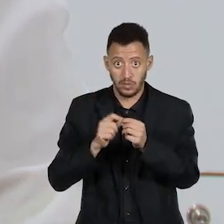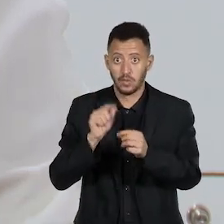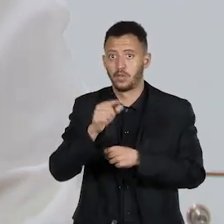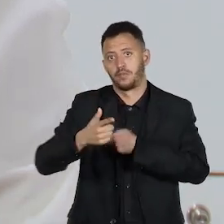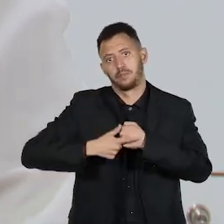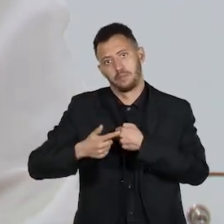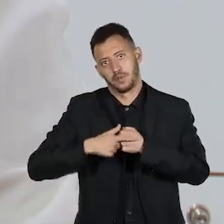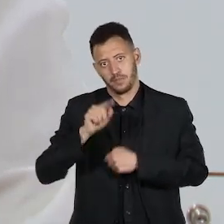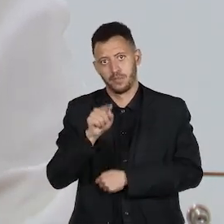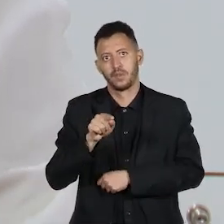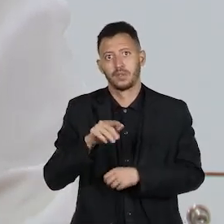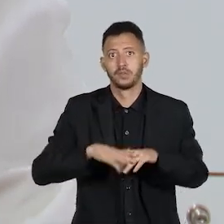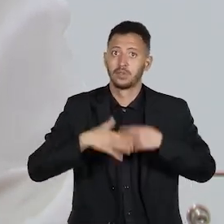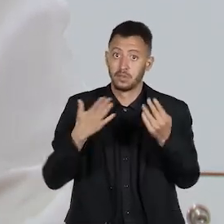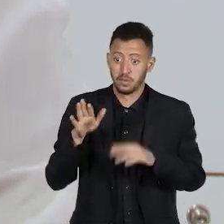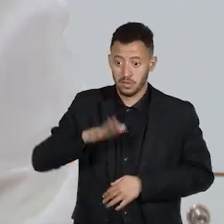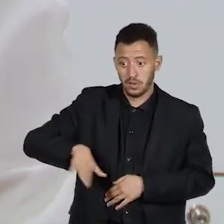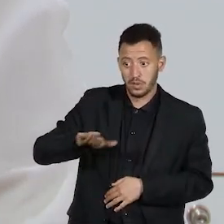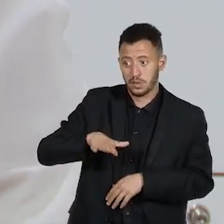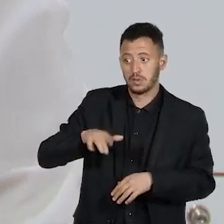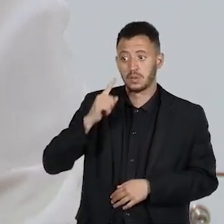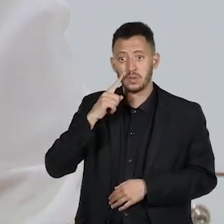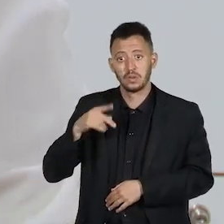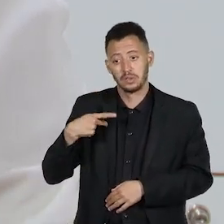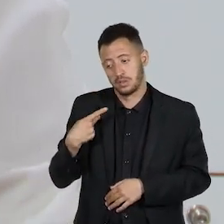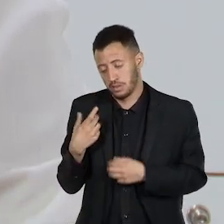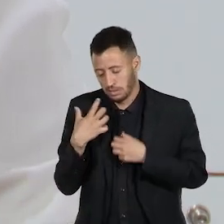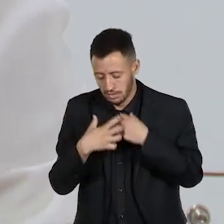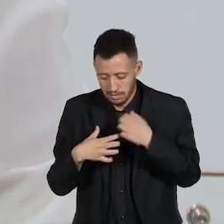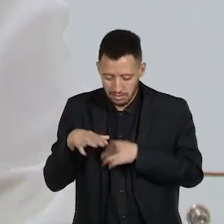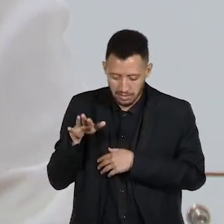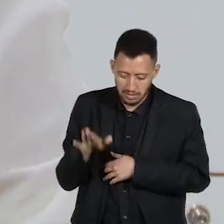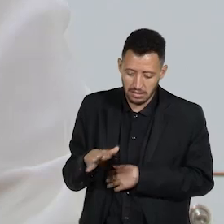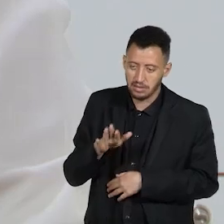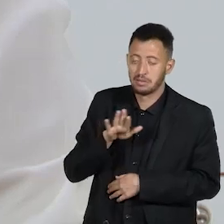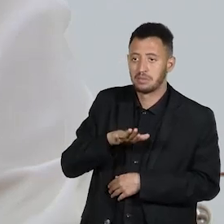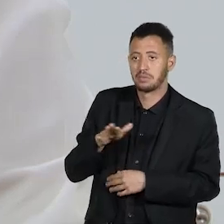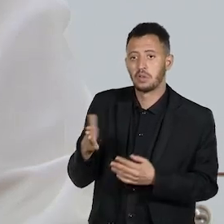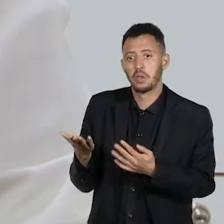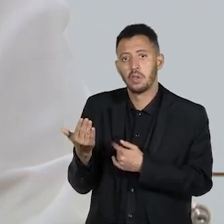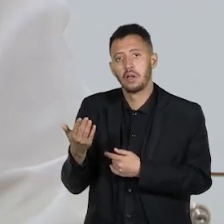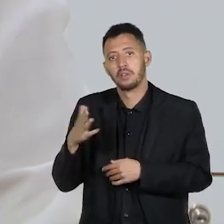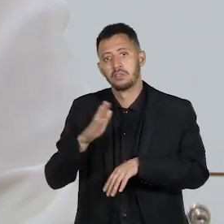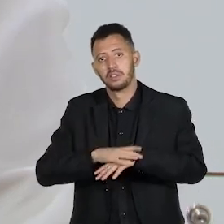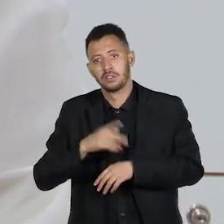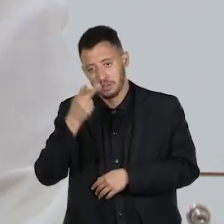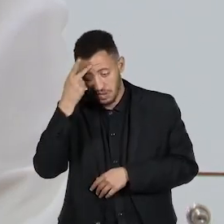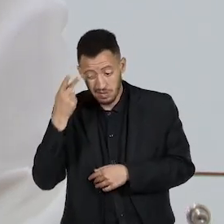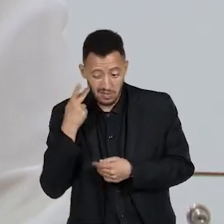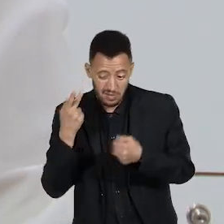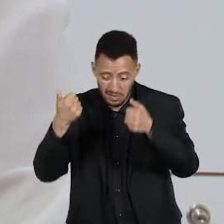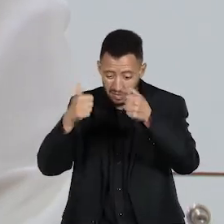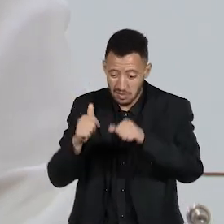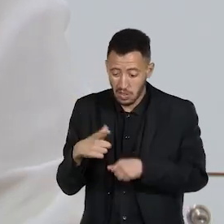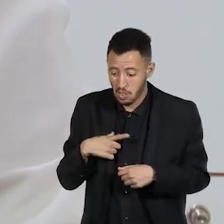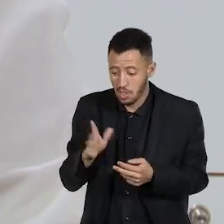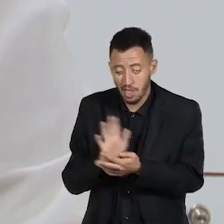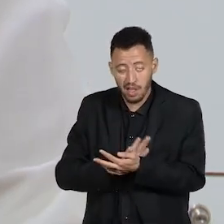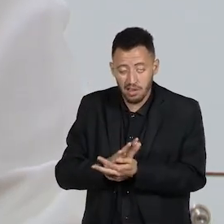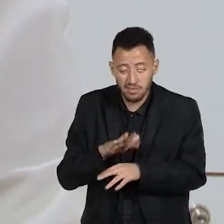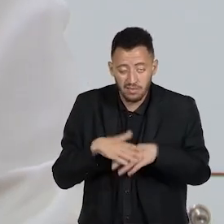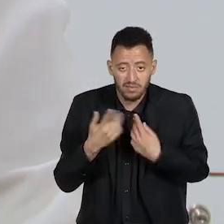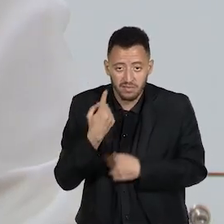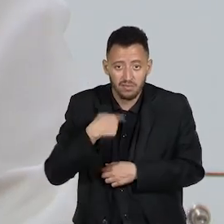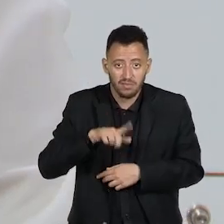não fazem esse papel. Então, são crianças com baixa autoestima, são crianças com menos-valia, são